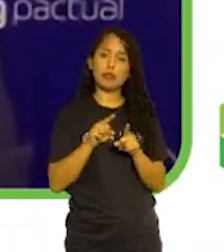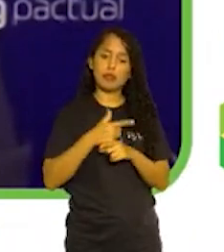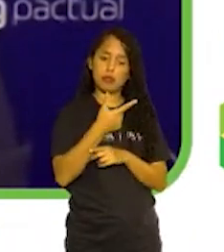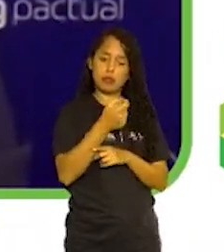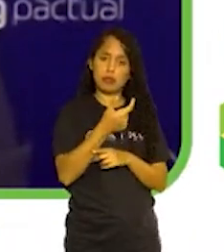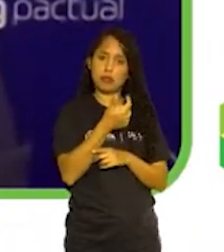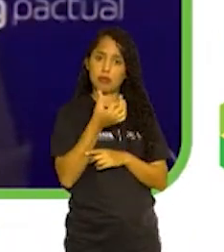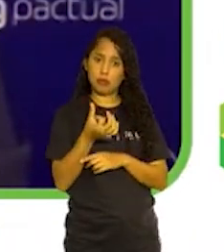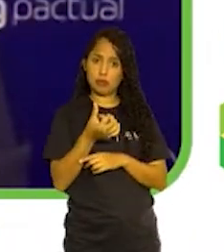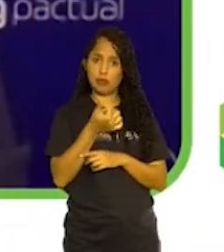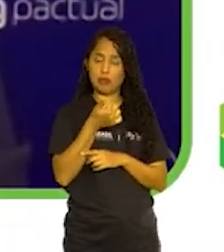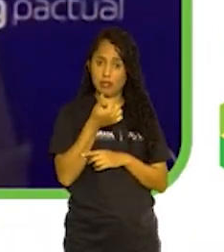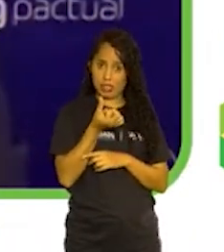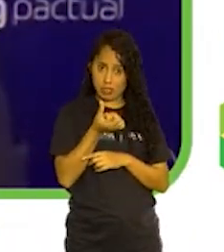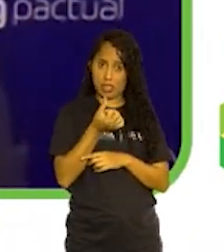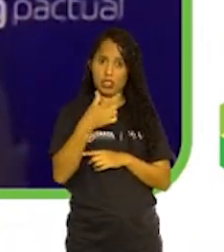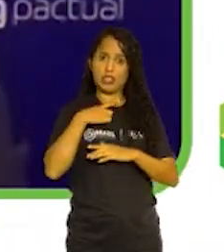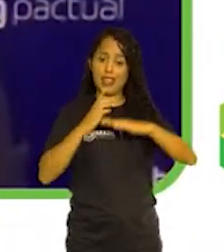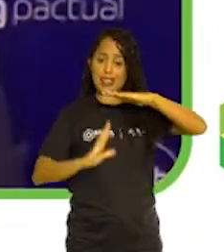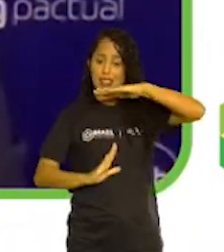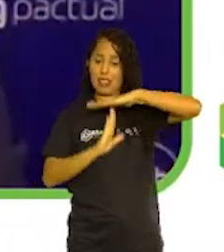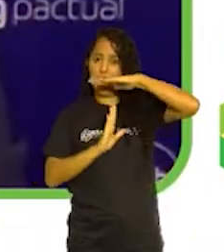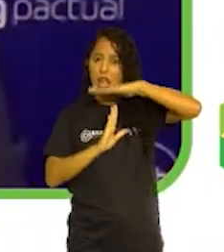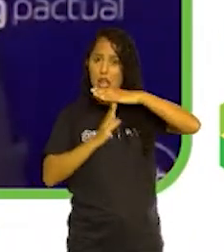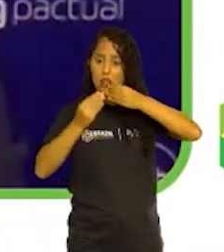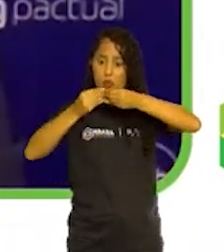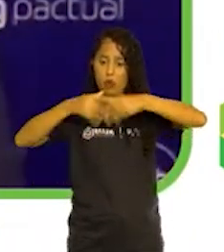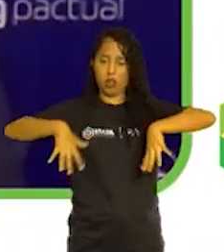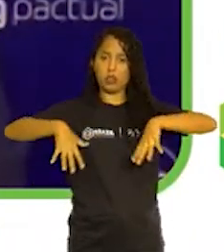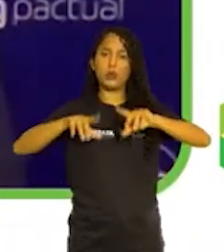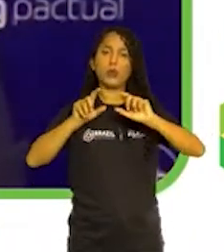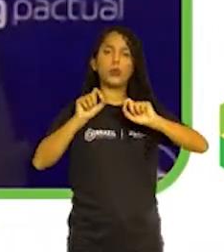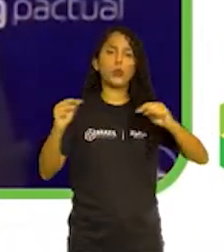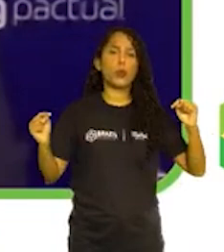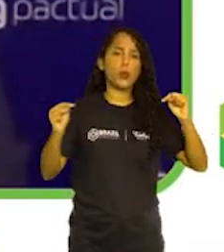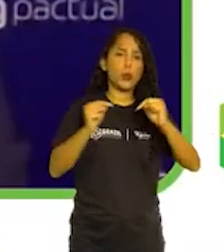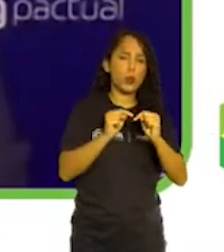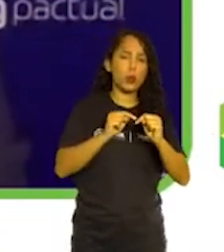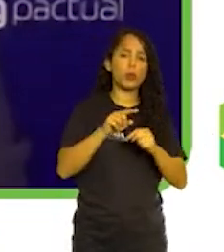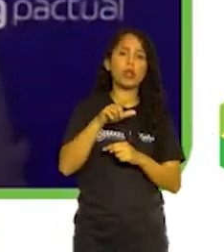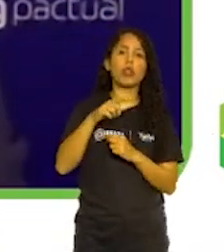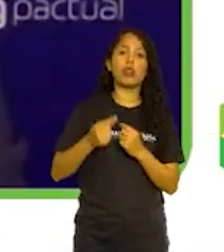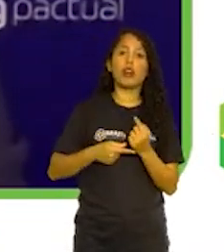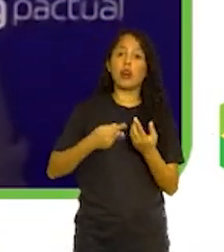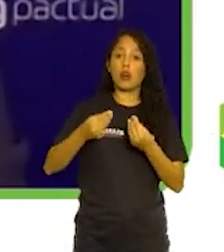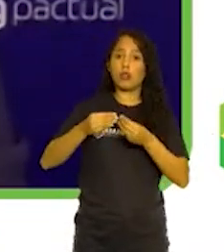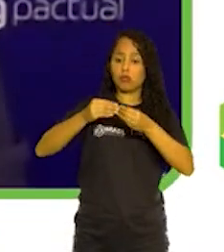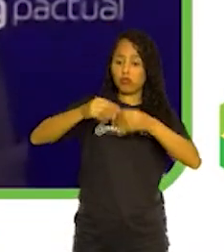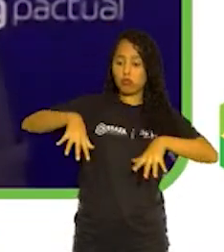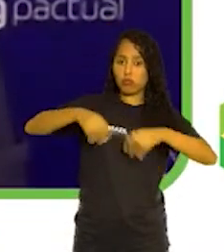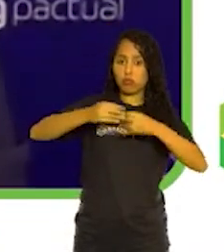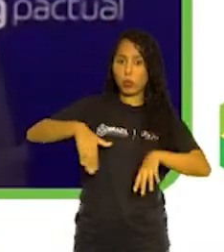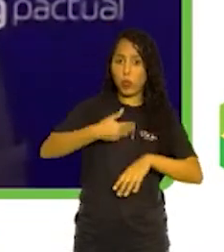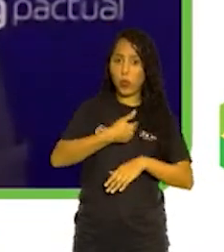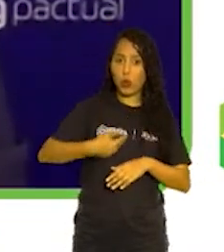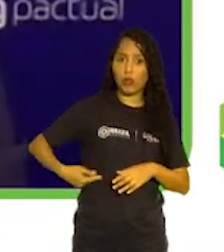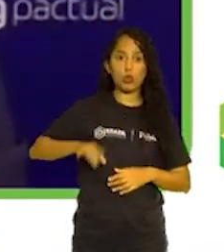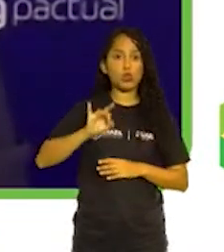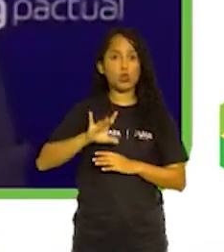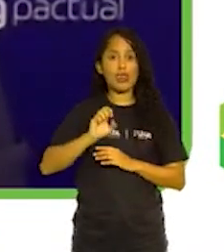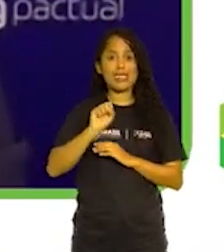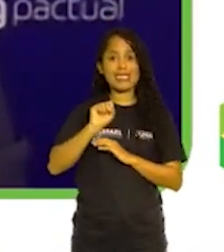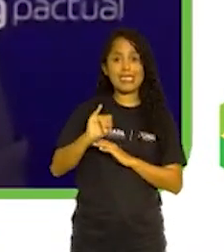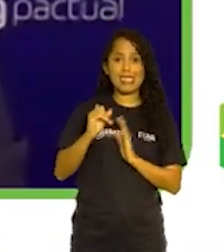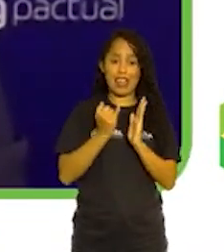regra que se chama teto de gasto, que basicamente fala que a despesa do governo só pode crescer de acordo com a inflação. E a inflação